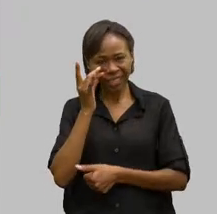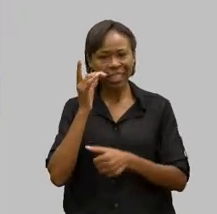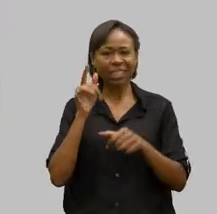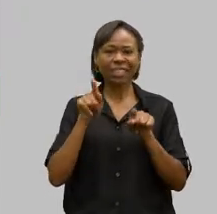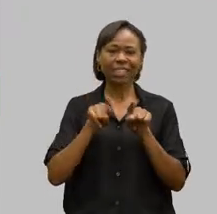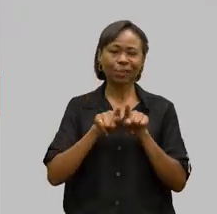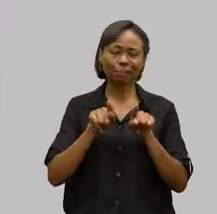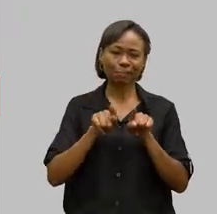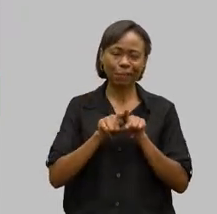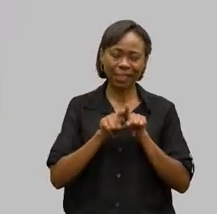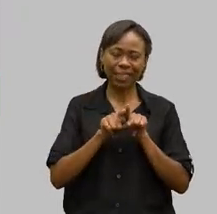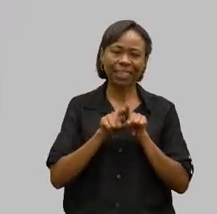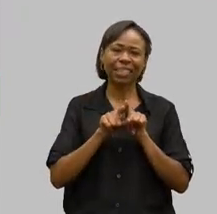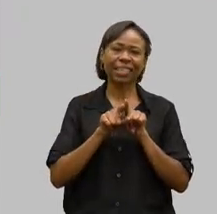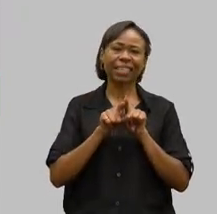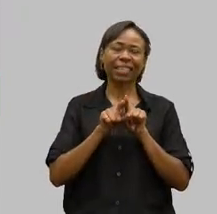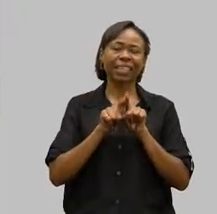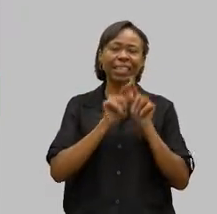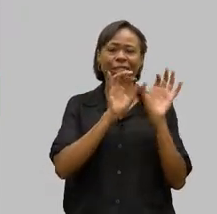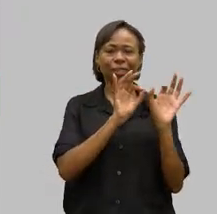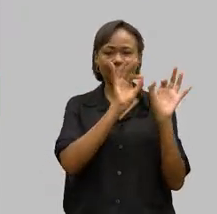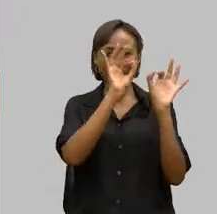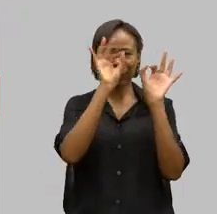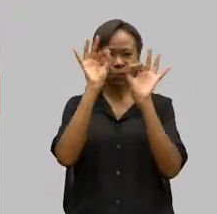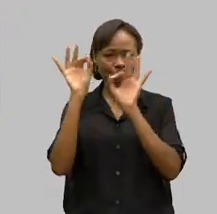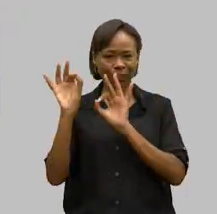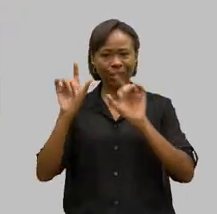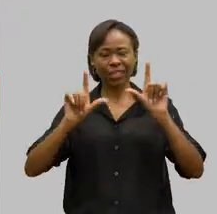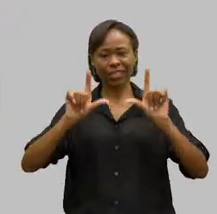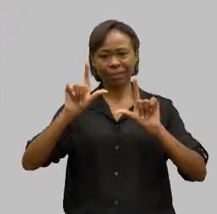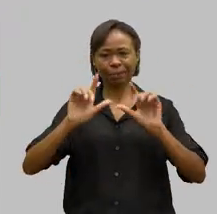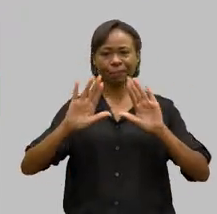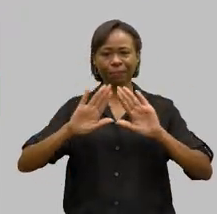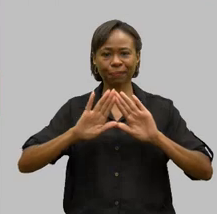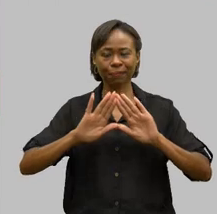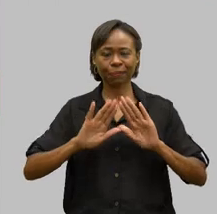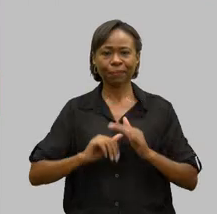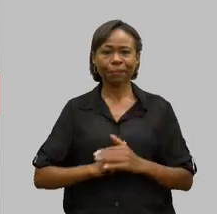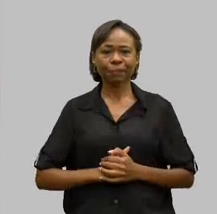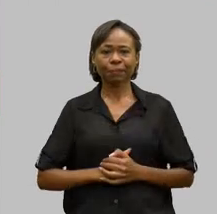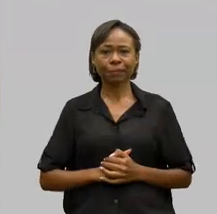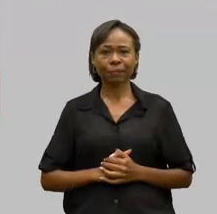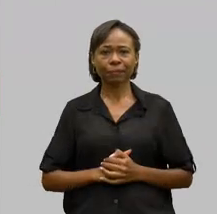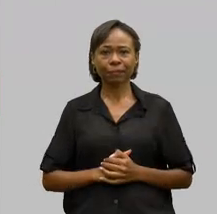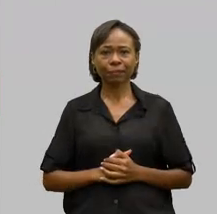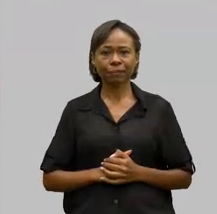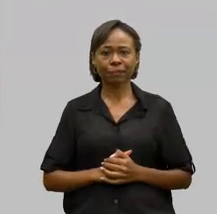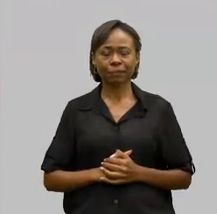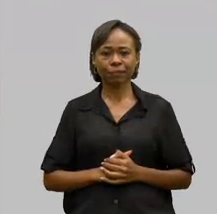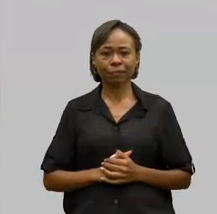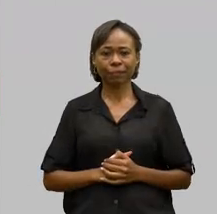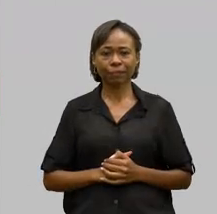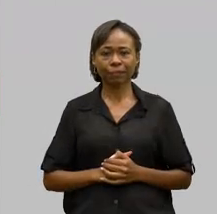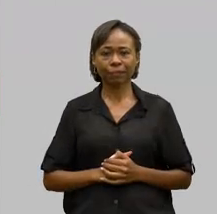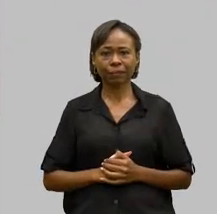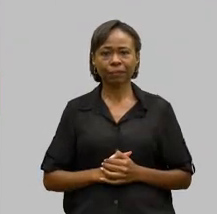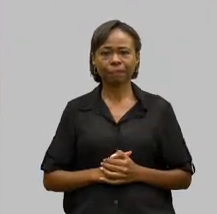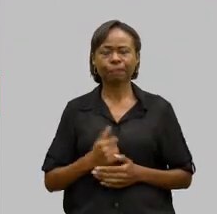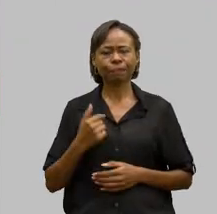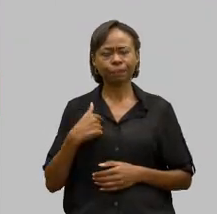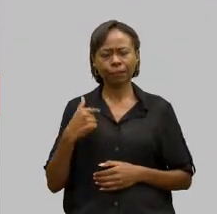também pela TV Assembleia. Eu vou focar aqui minha argüição